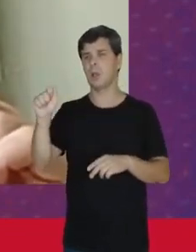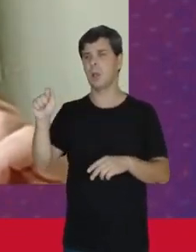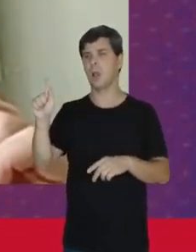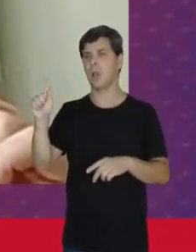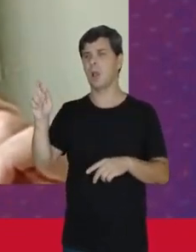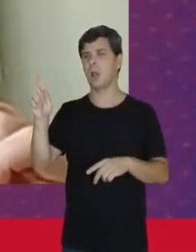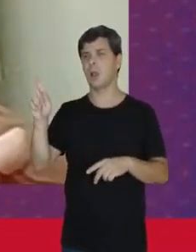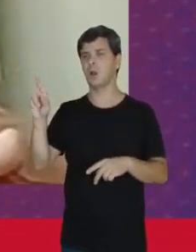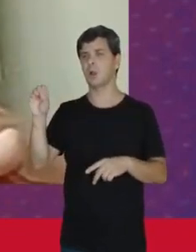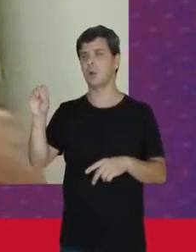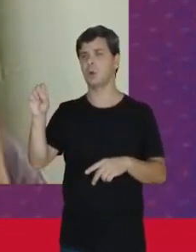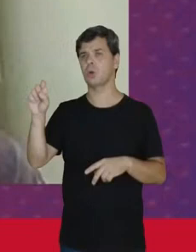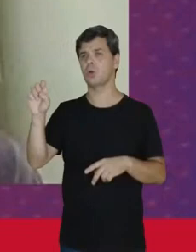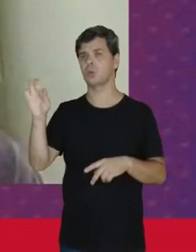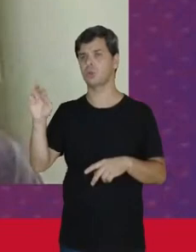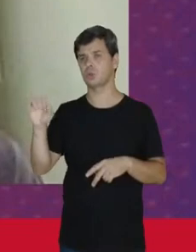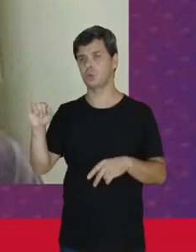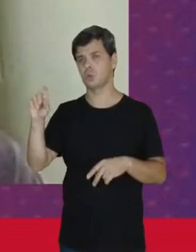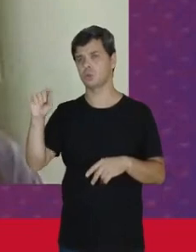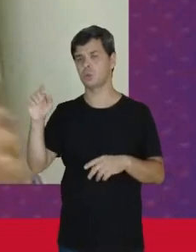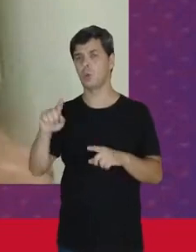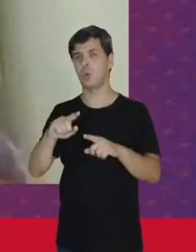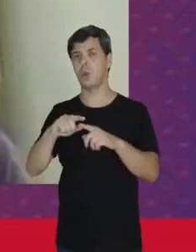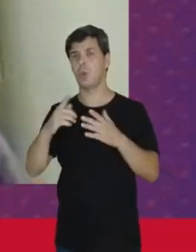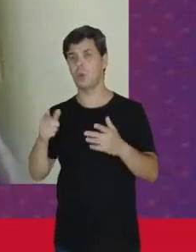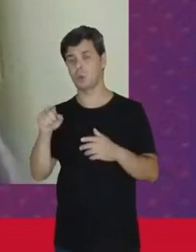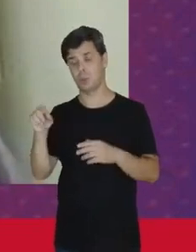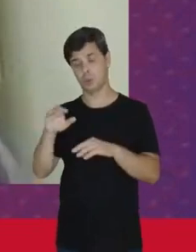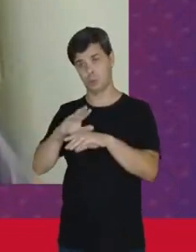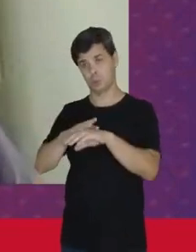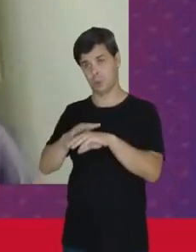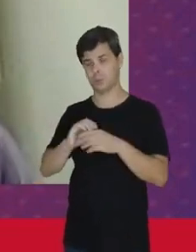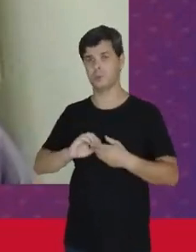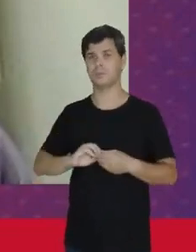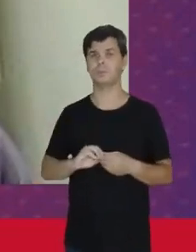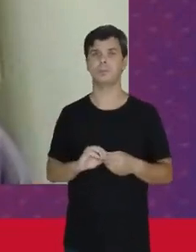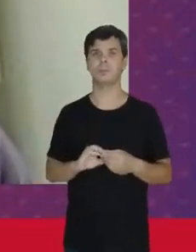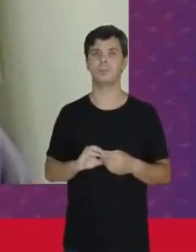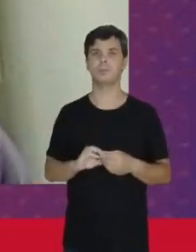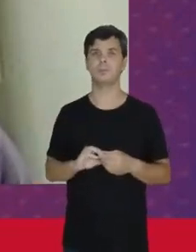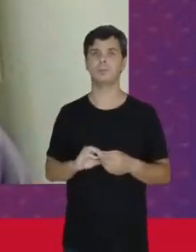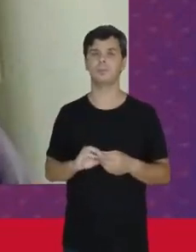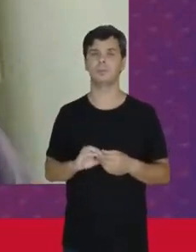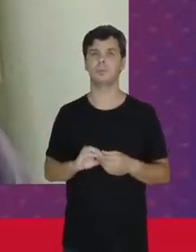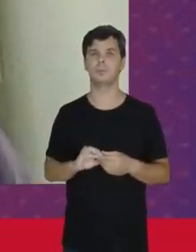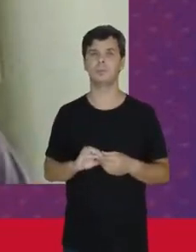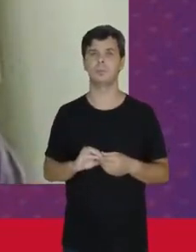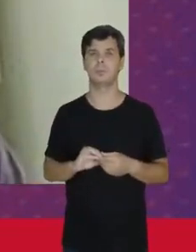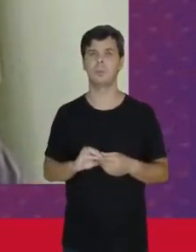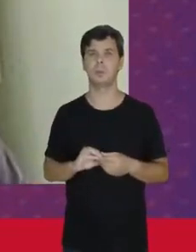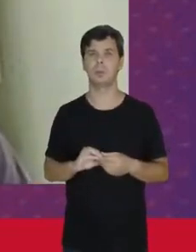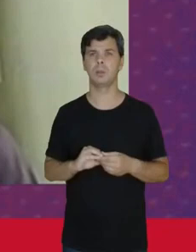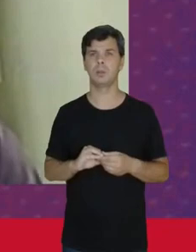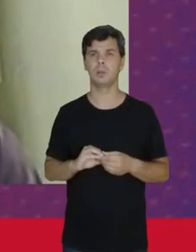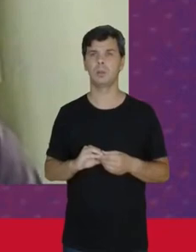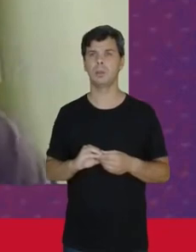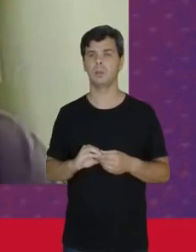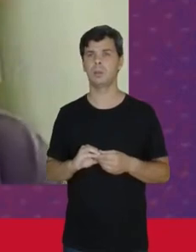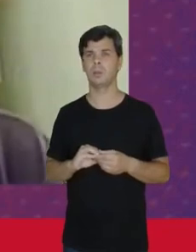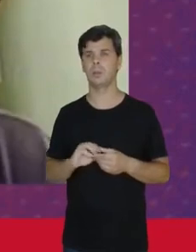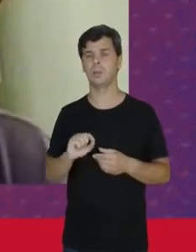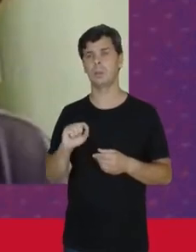com o aumento ou com a causa dessas doenças, né. E aí,